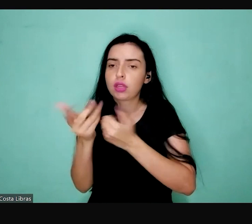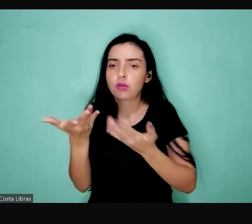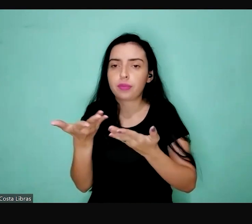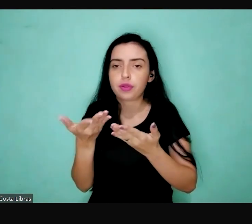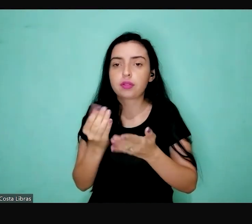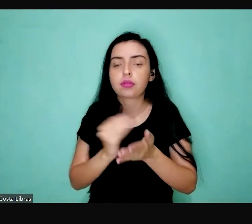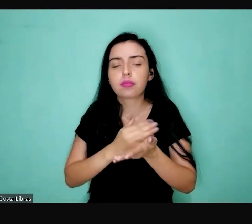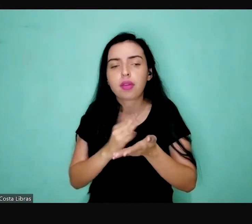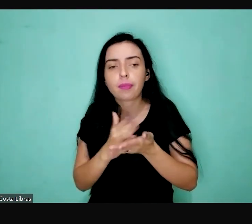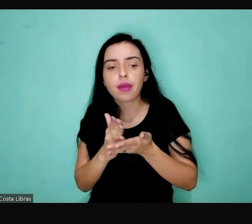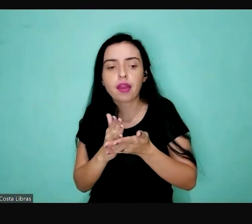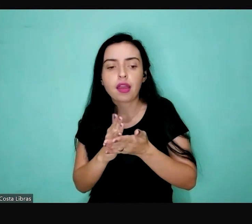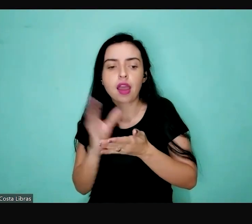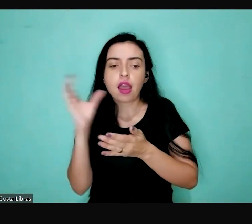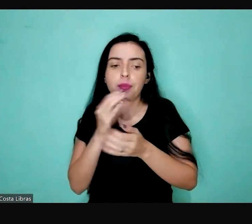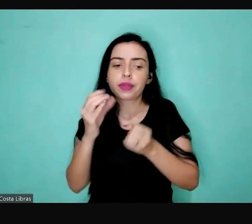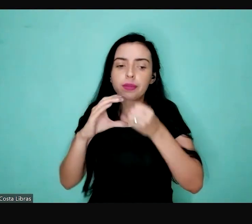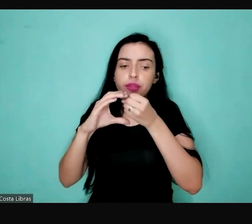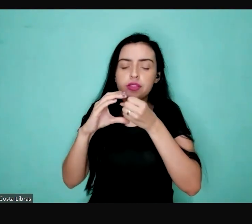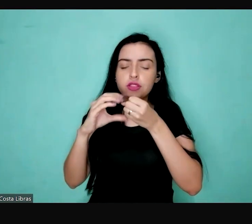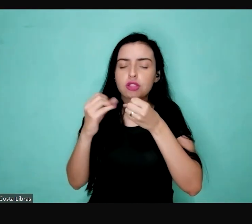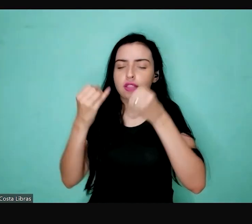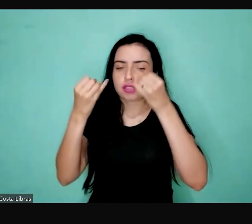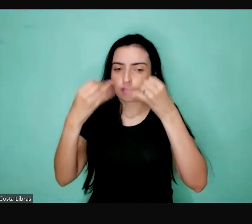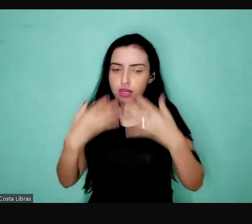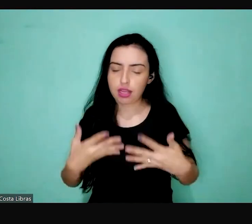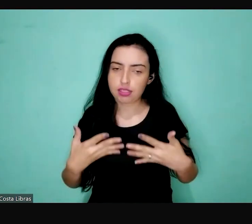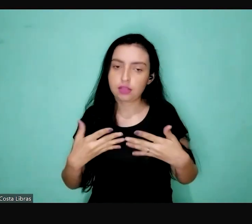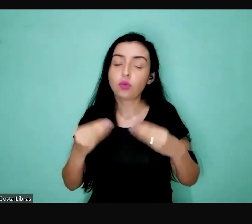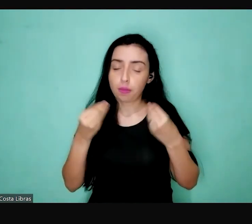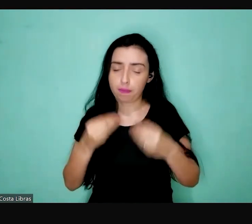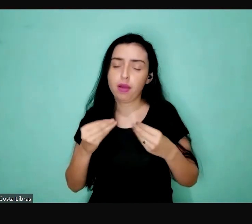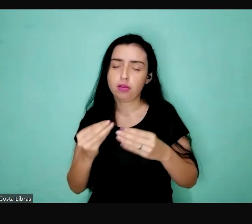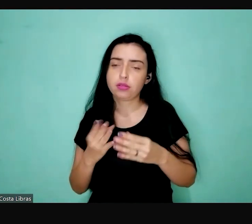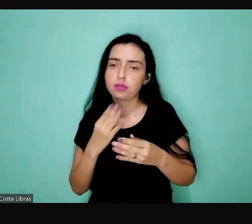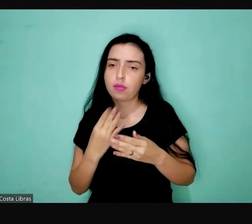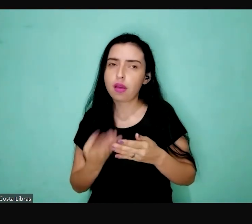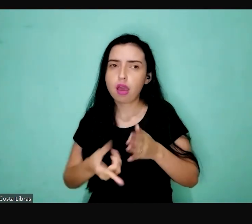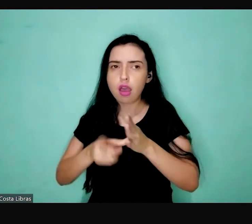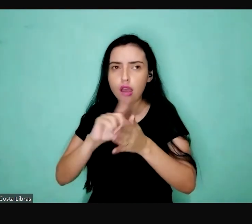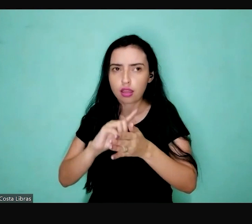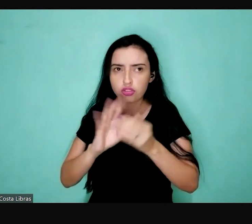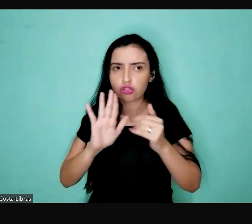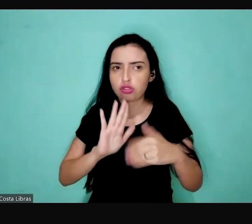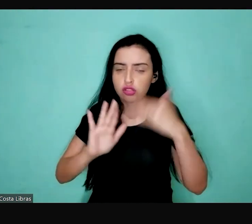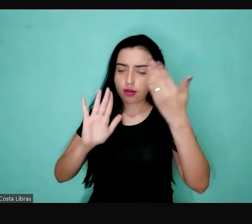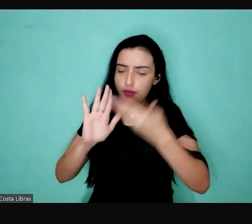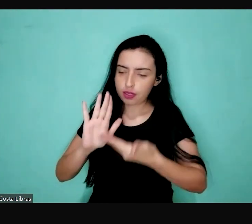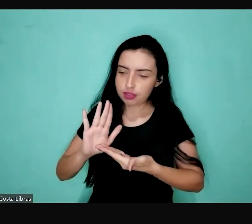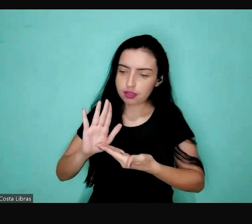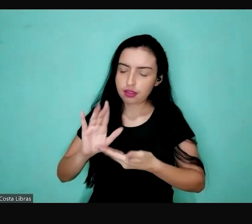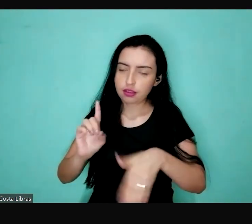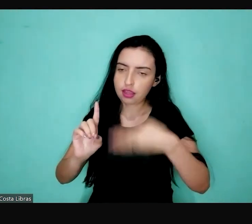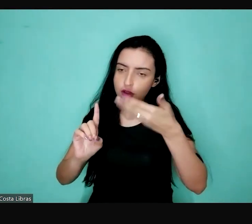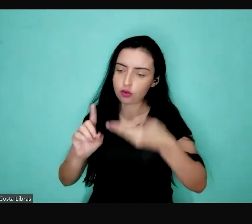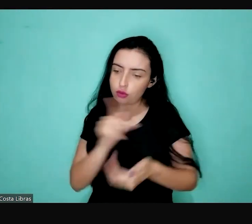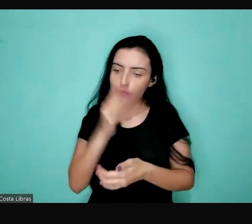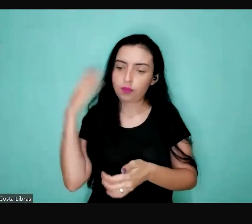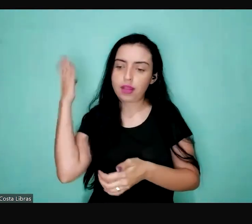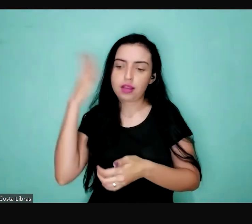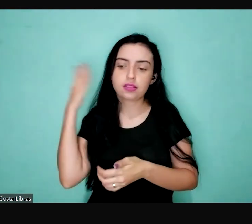uma brevíssima introdução, senhor presidente, se o senhor me permita, antes de apresentar o nosso